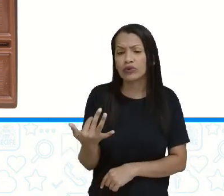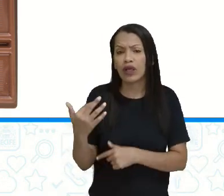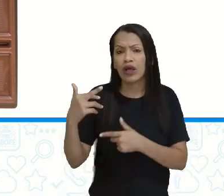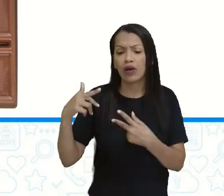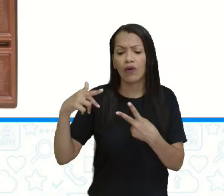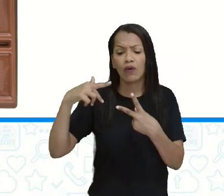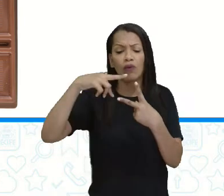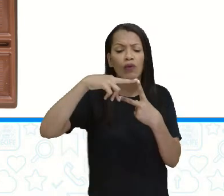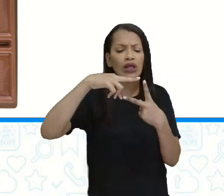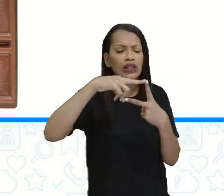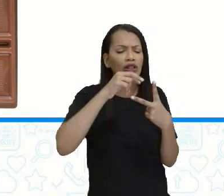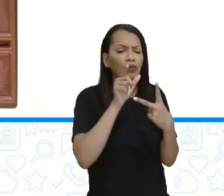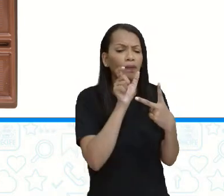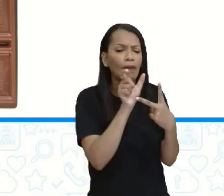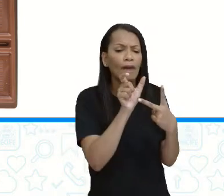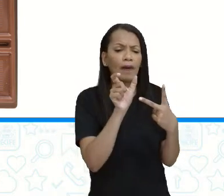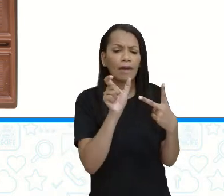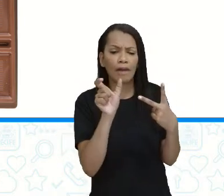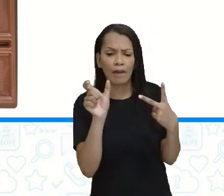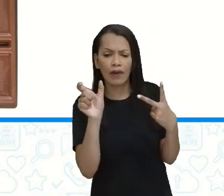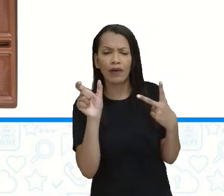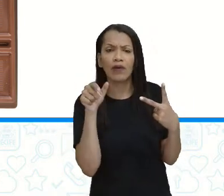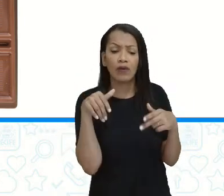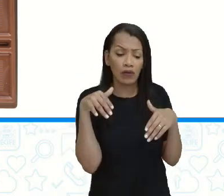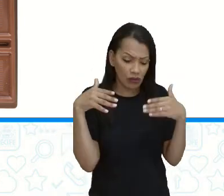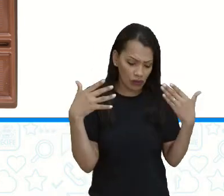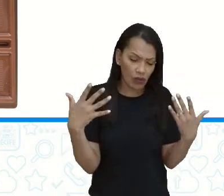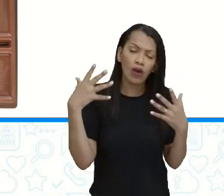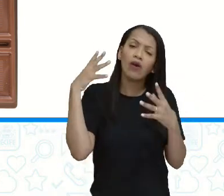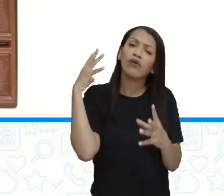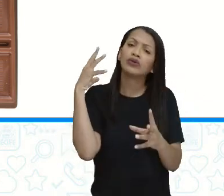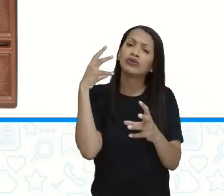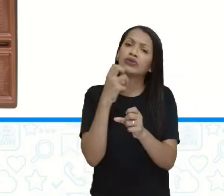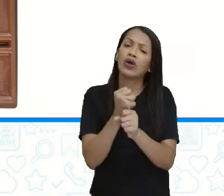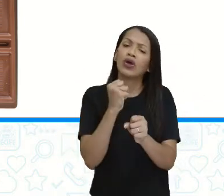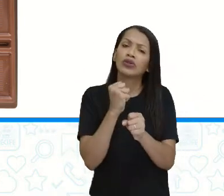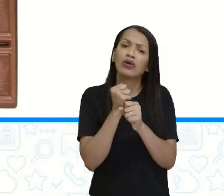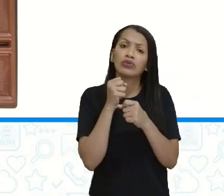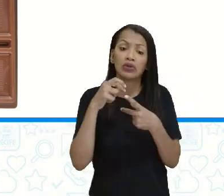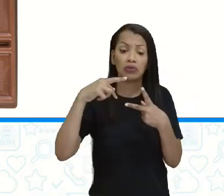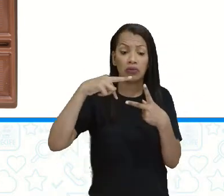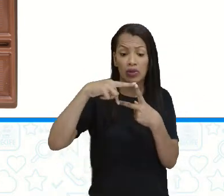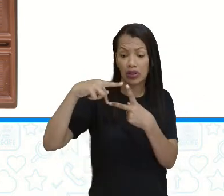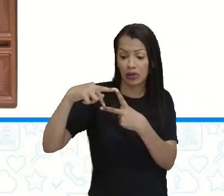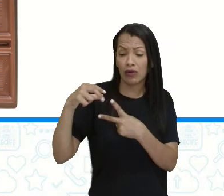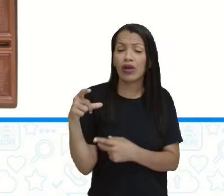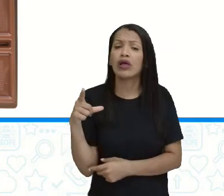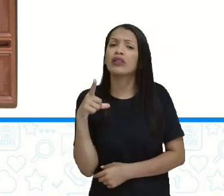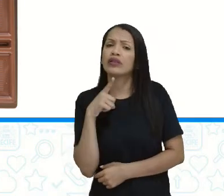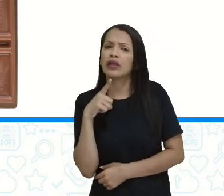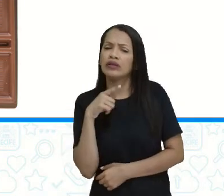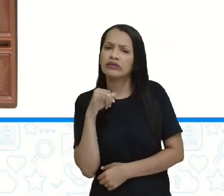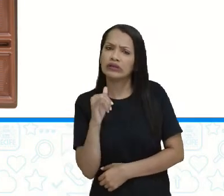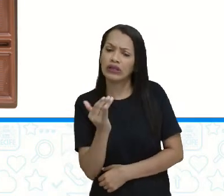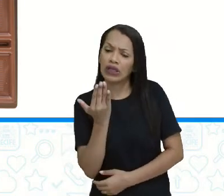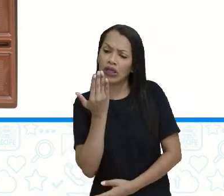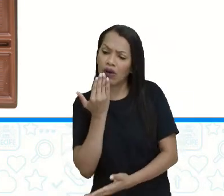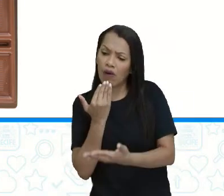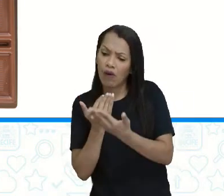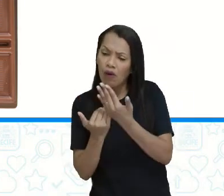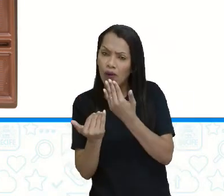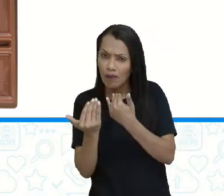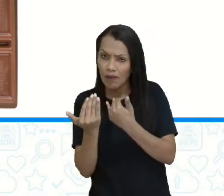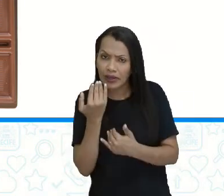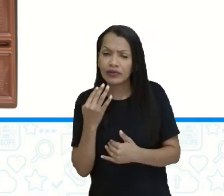aí, né, de quadradinhos. Qual é o total de quadradinhos que tem aí? Se ela está comendo a